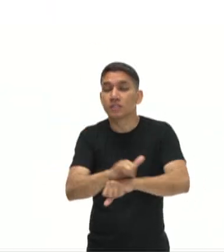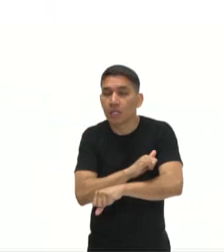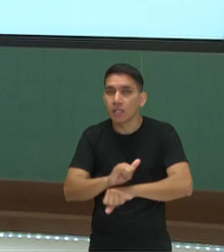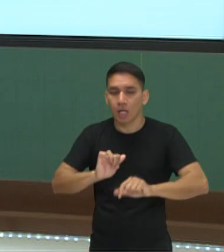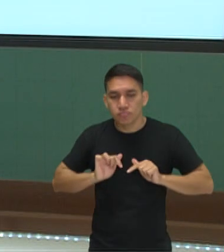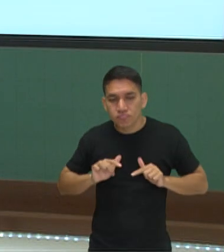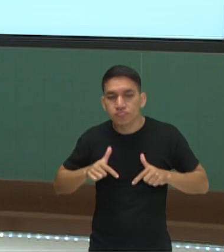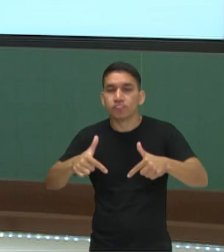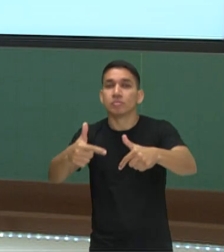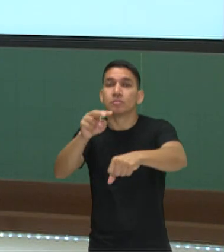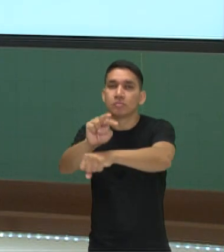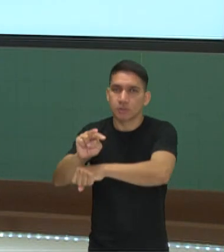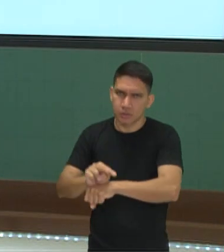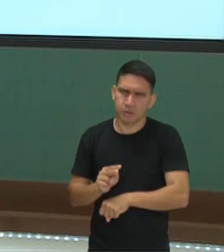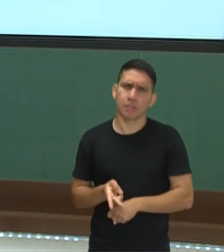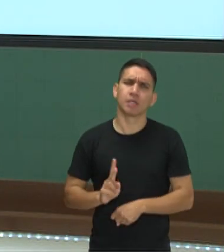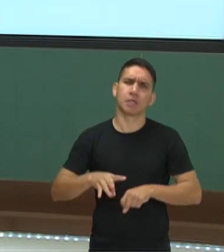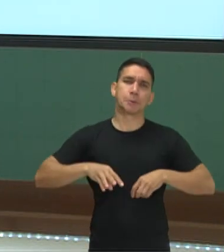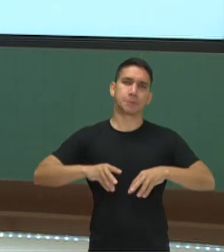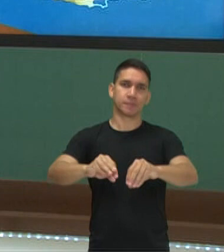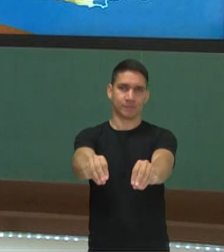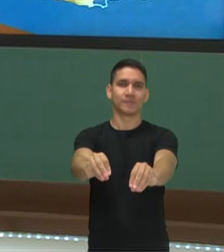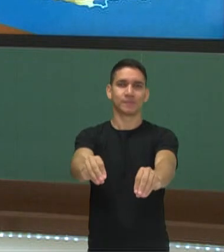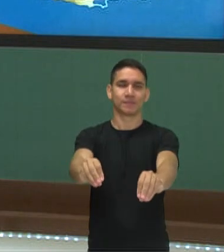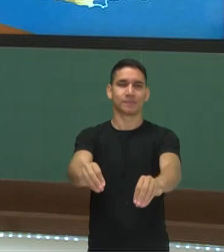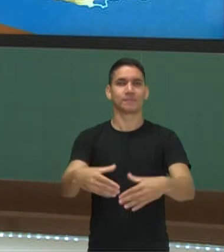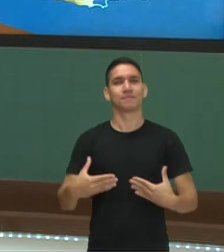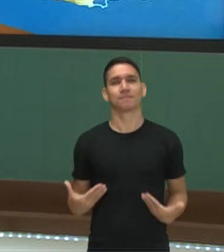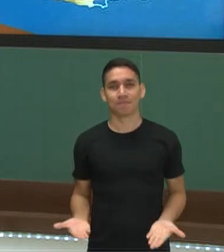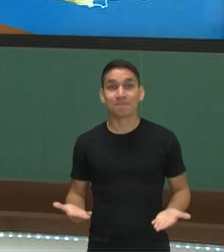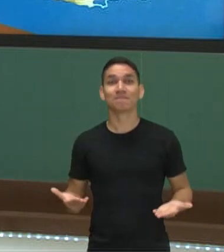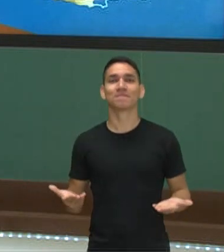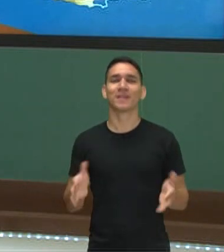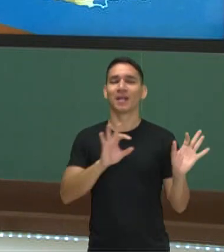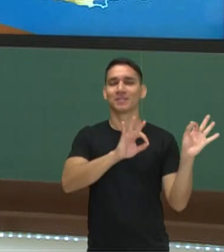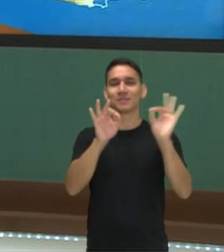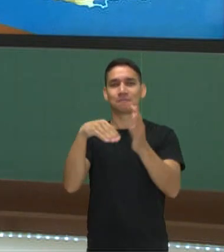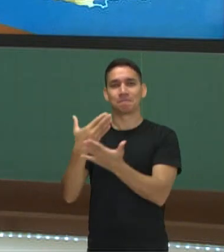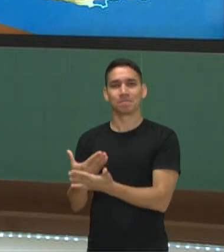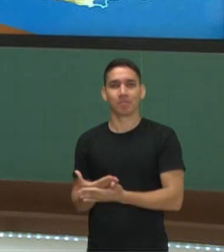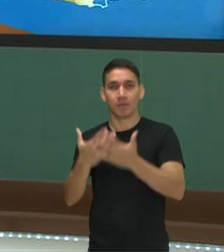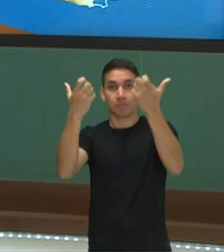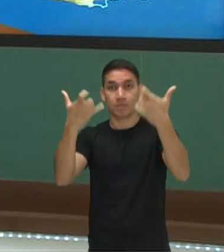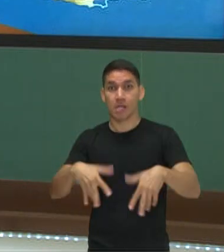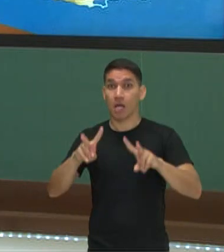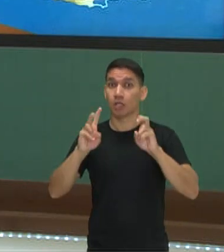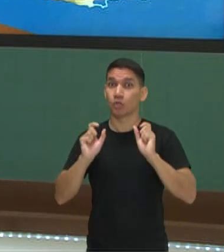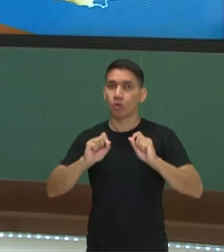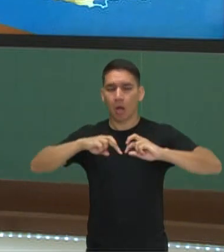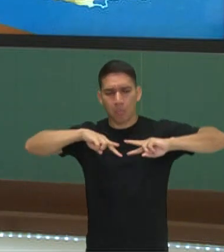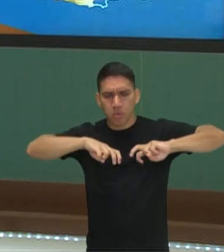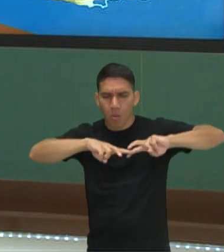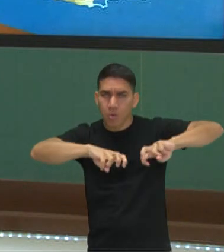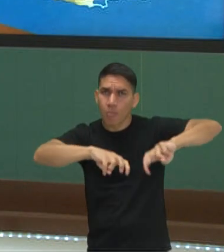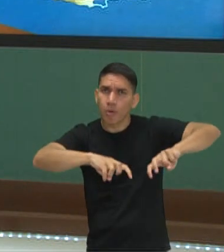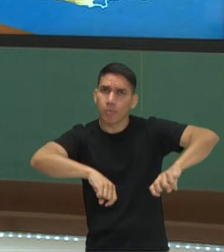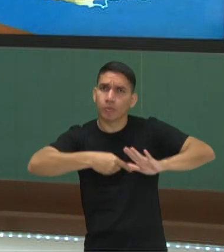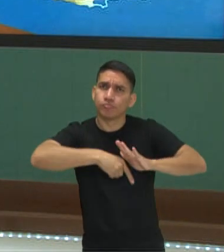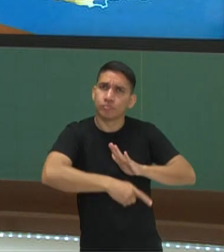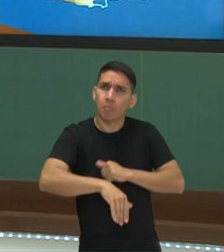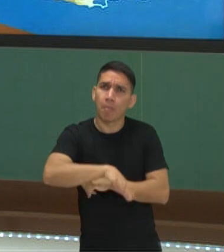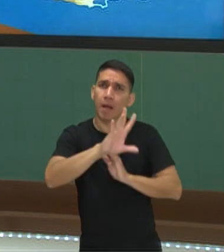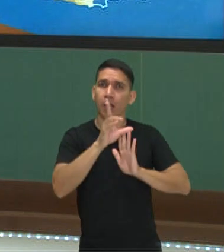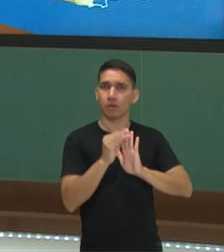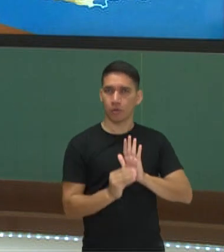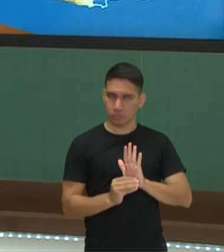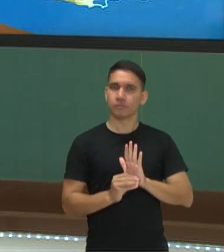preservação e a conservação desse solo. Nessa aula, nós falamos sobre um aprofundamento de